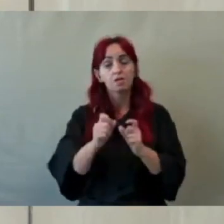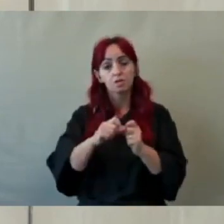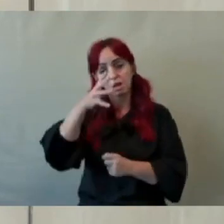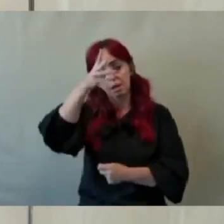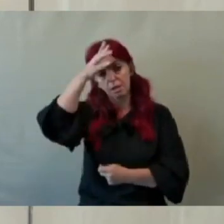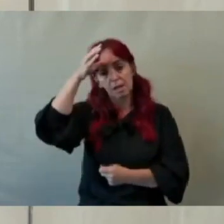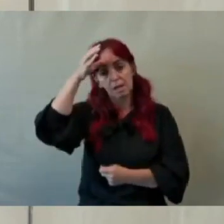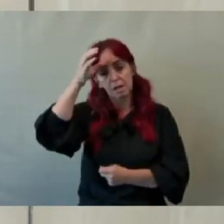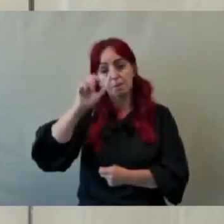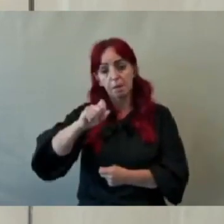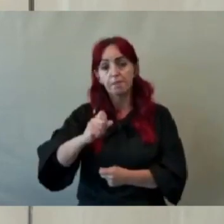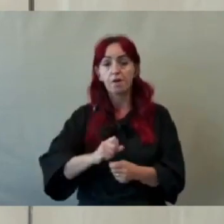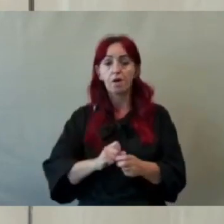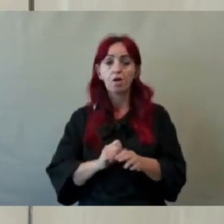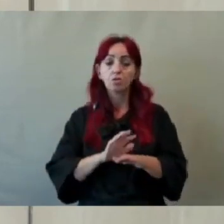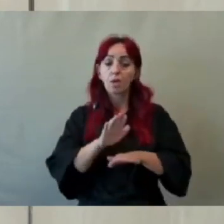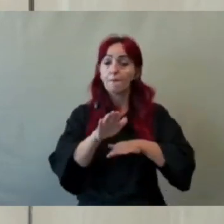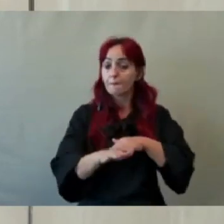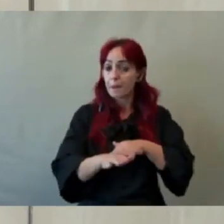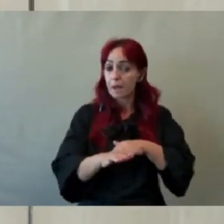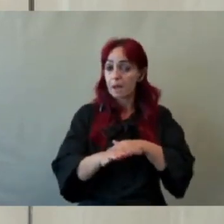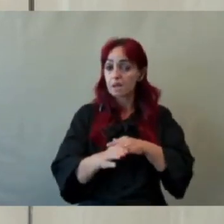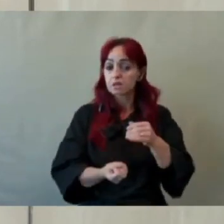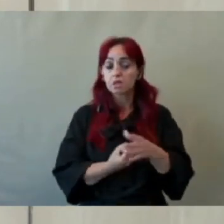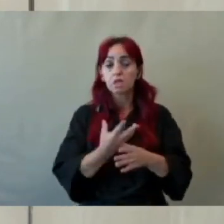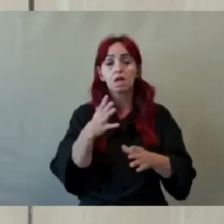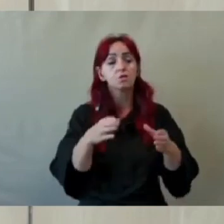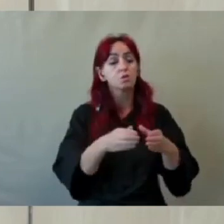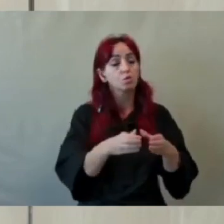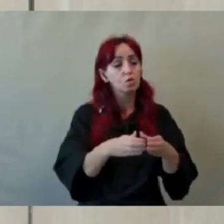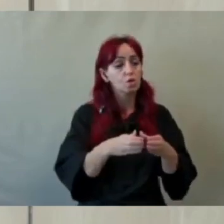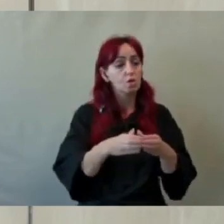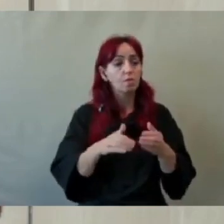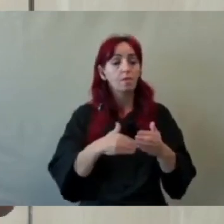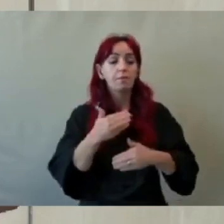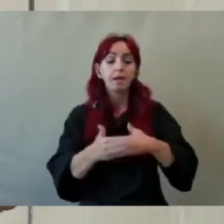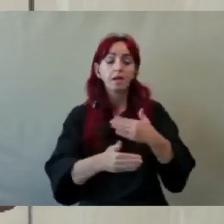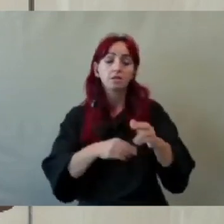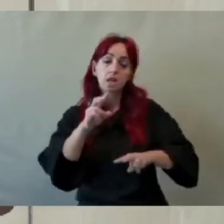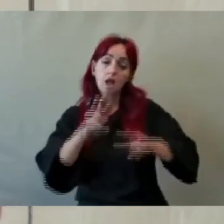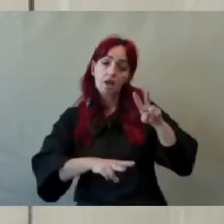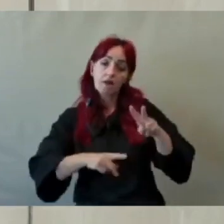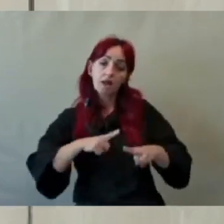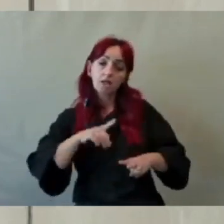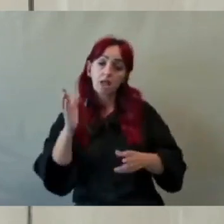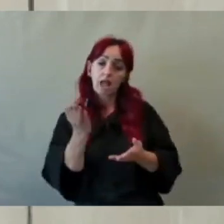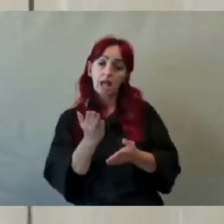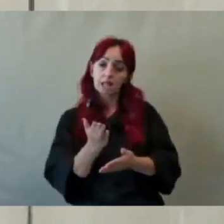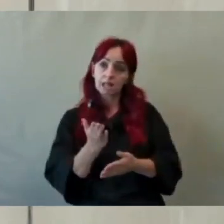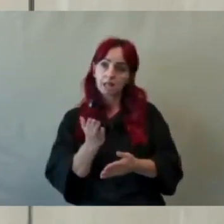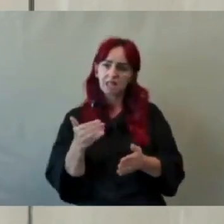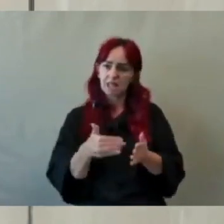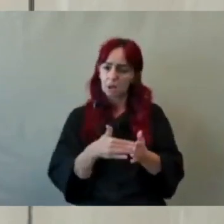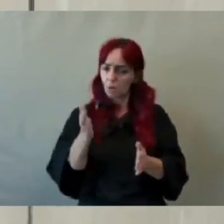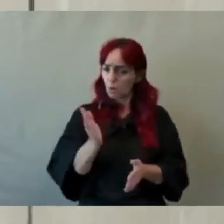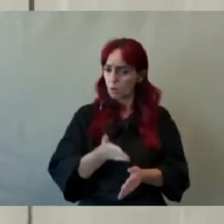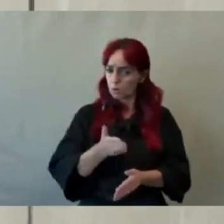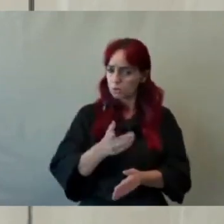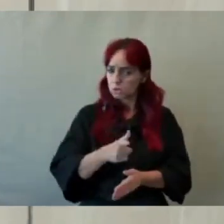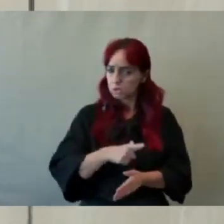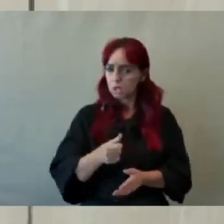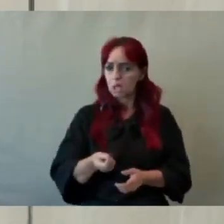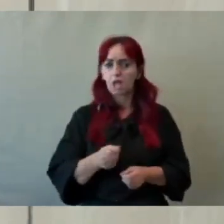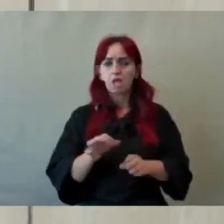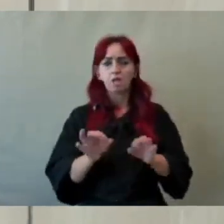passo adiante, criando essa frente, para que a gente, a partir disso aí, avalie o que tem até hoje de efetivado o plano